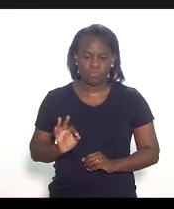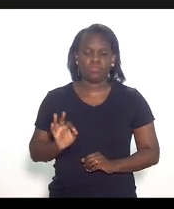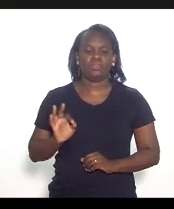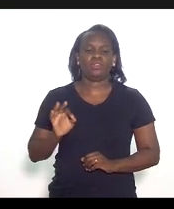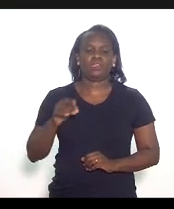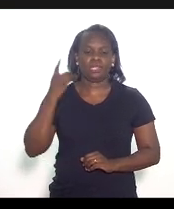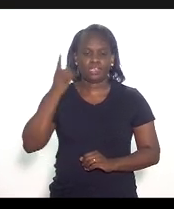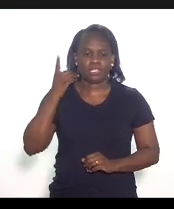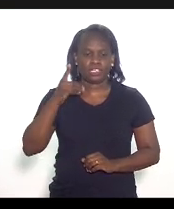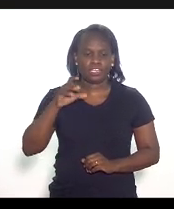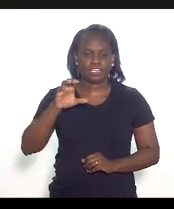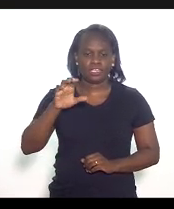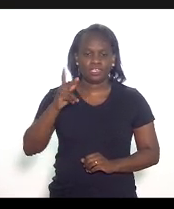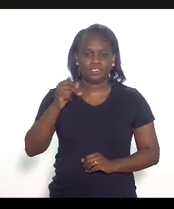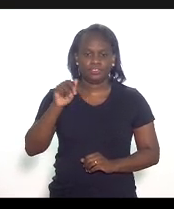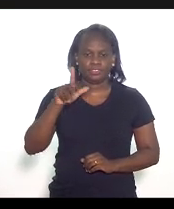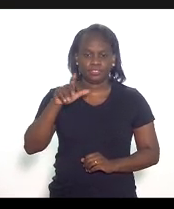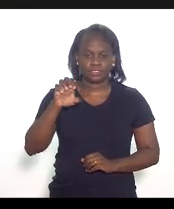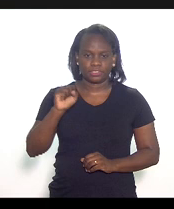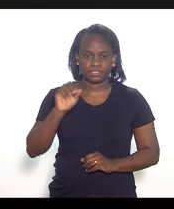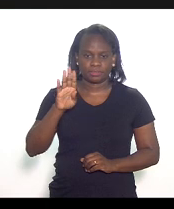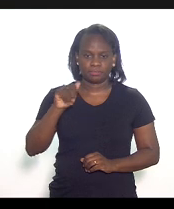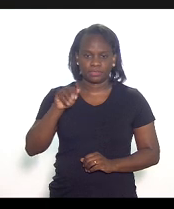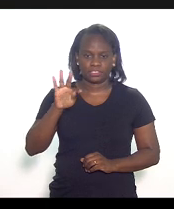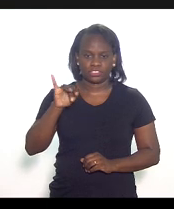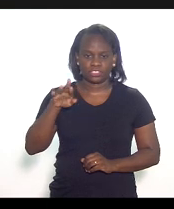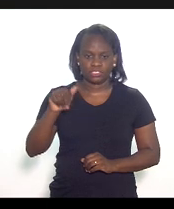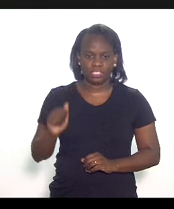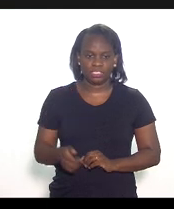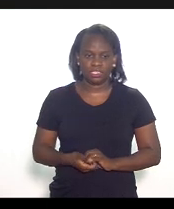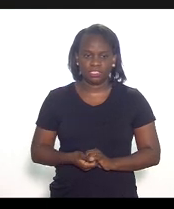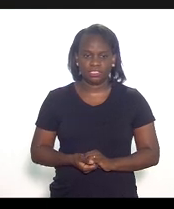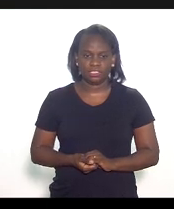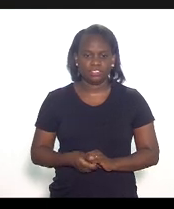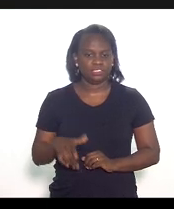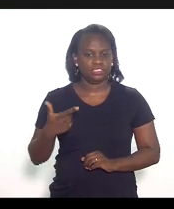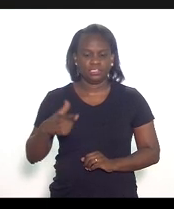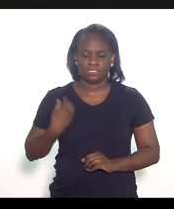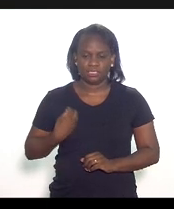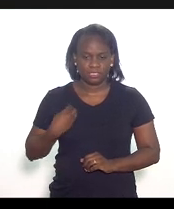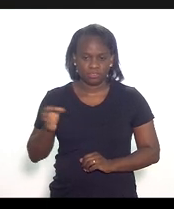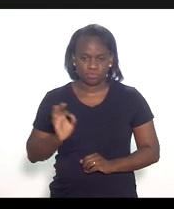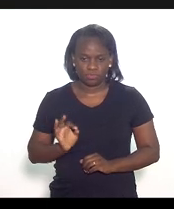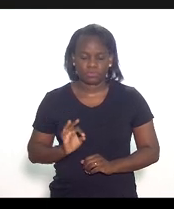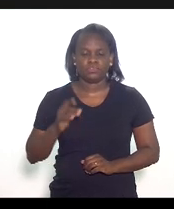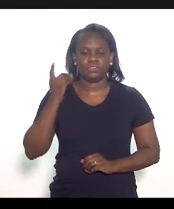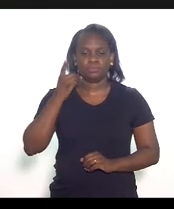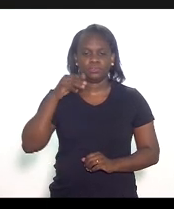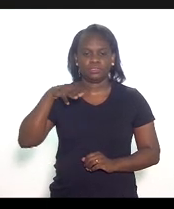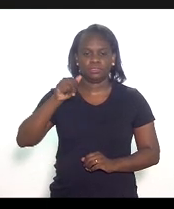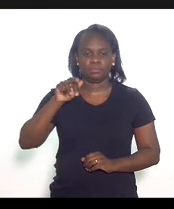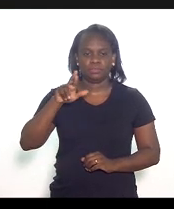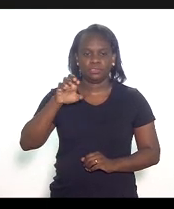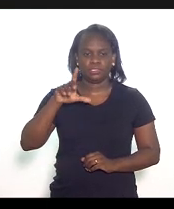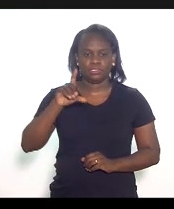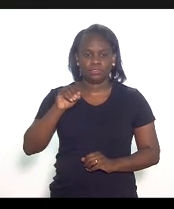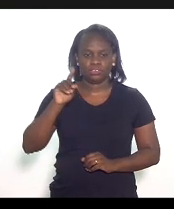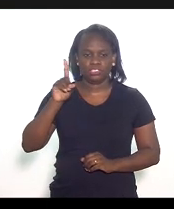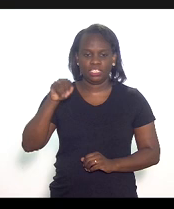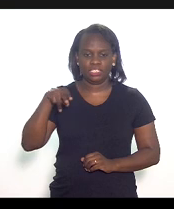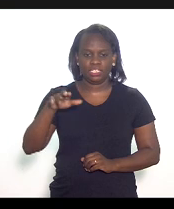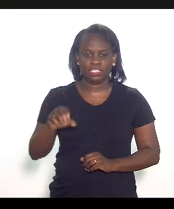deputado Carlos Batista. Não se encontrando presente, deputado Marcelo Dino.